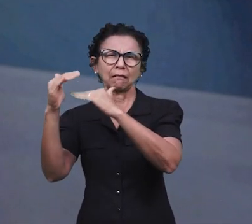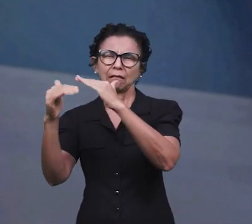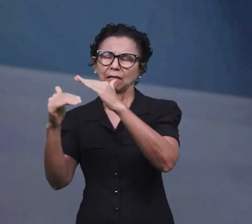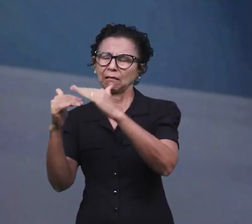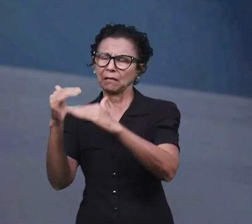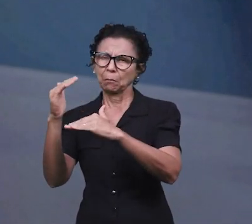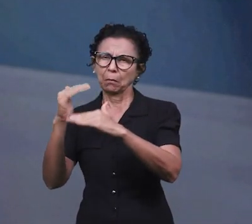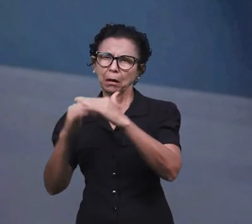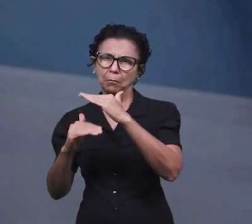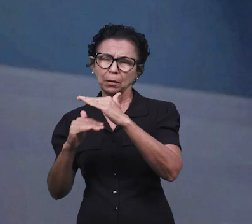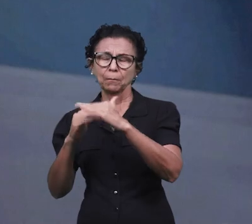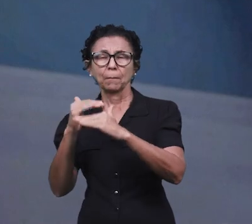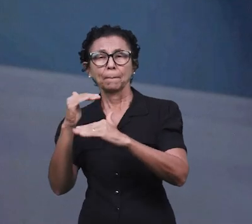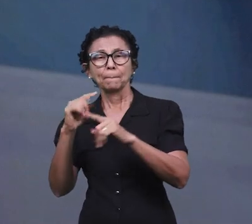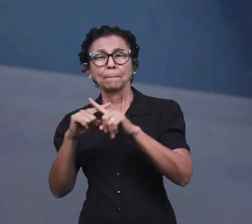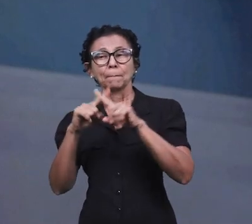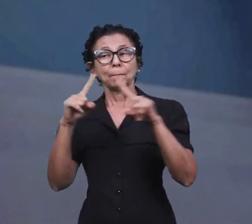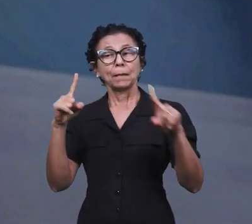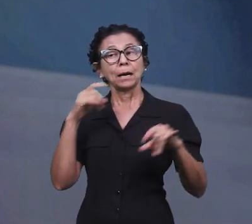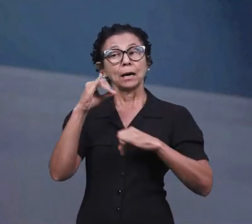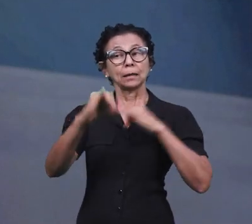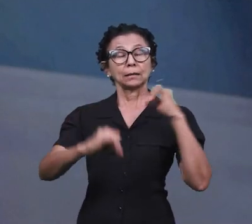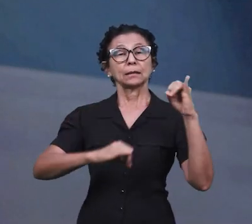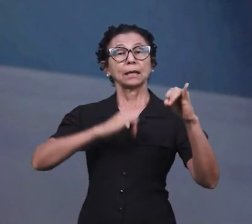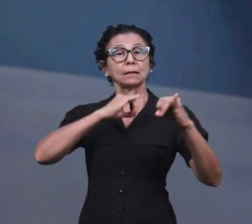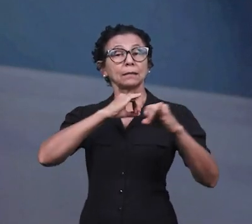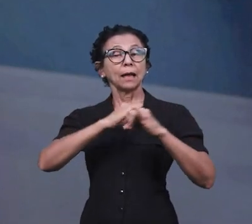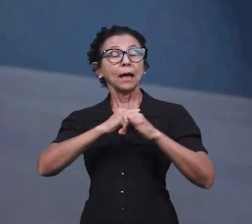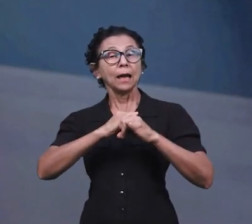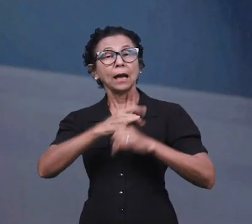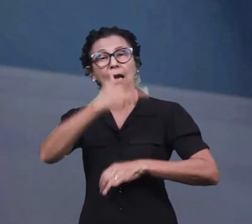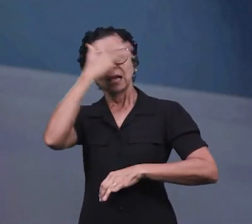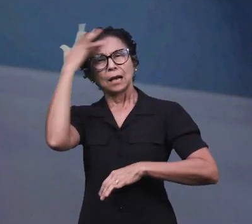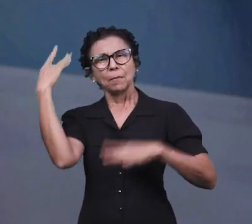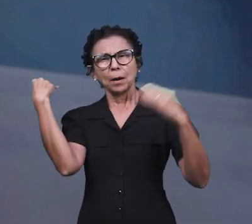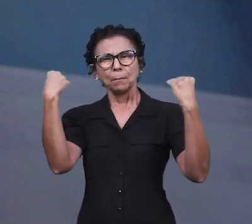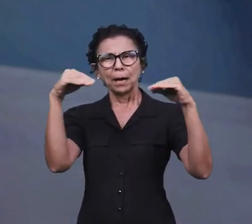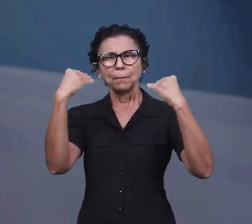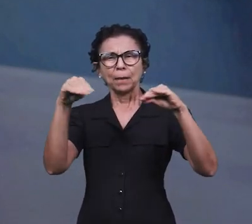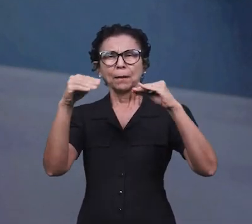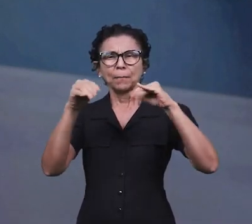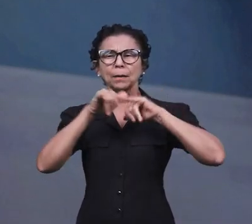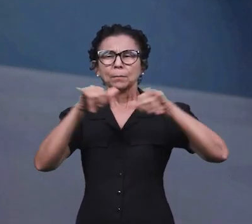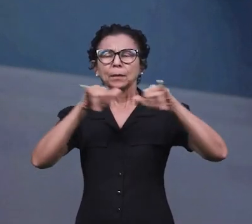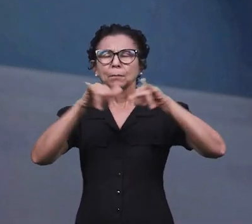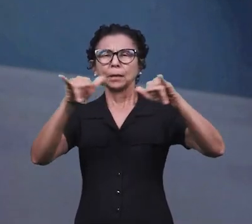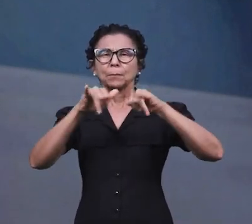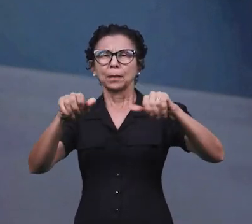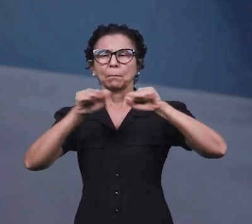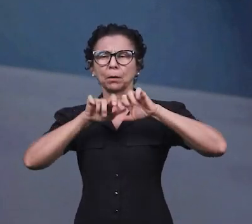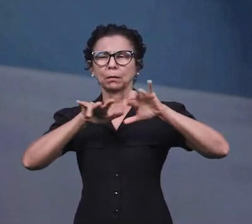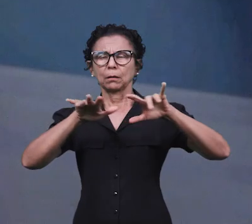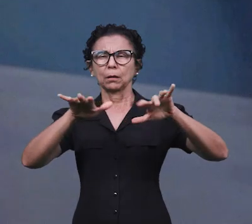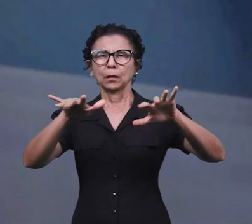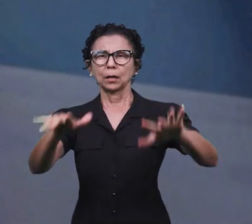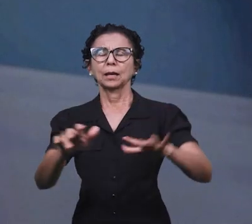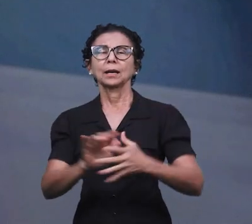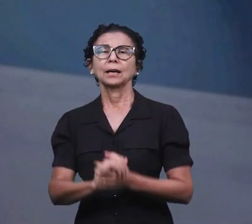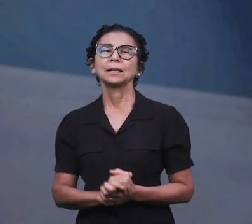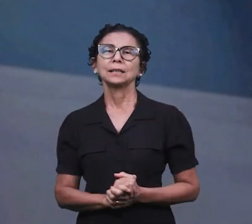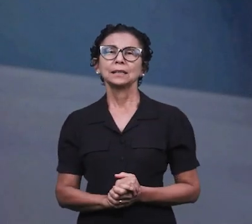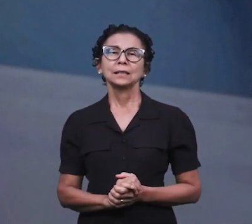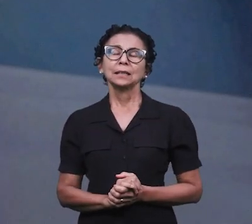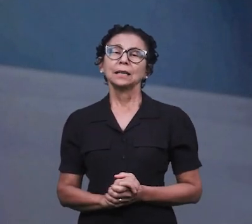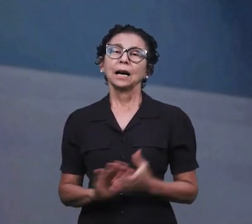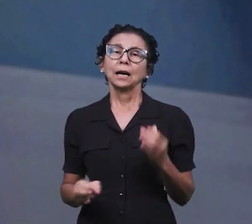o surgimento da internet, as pessoas começaram a publicar informações, criou-se esse ambiente que nós chamamos de